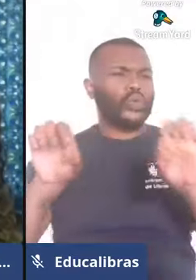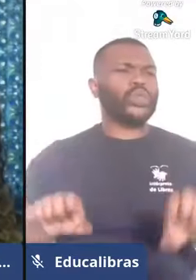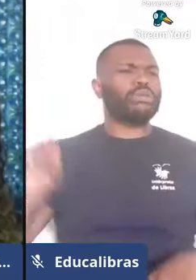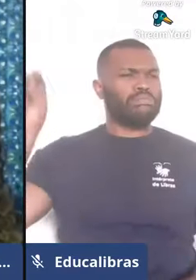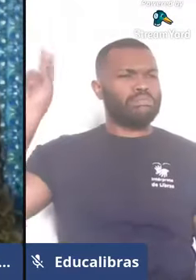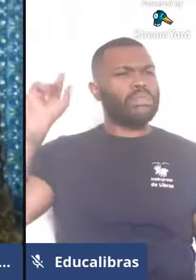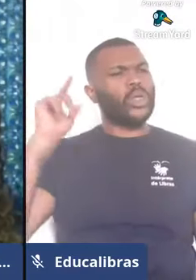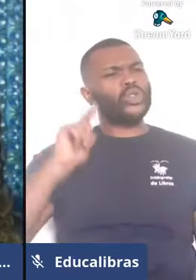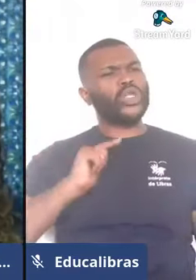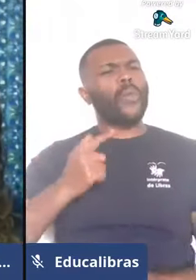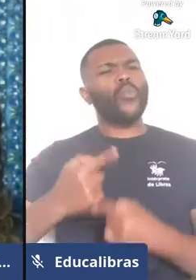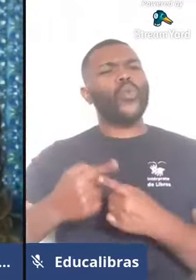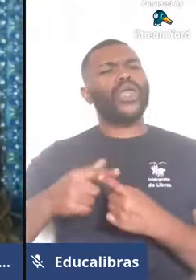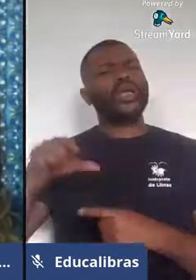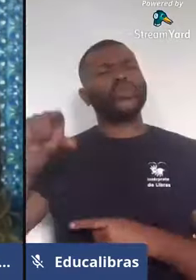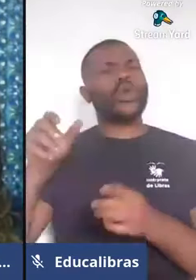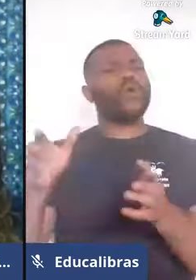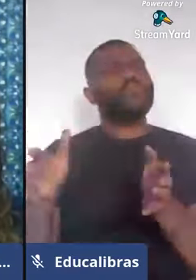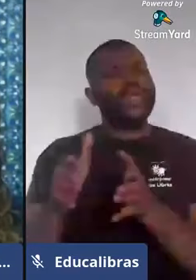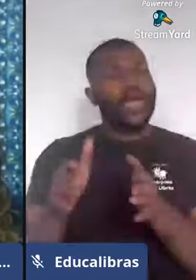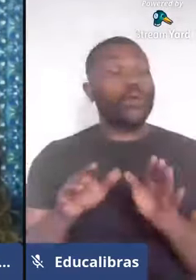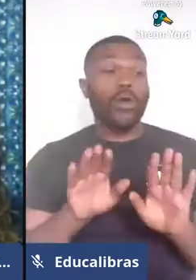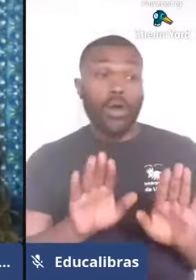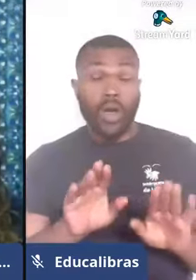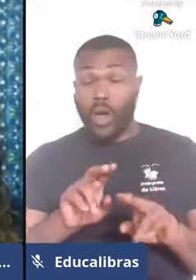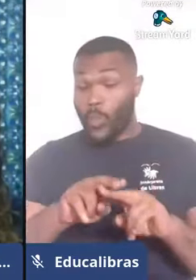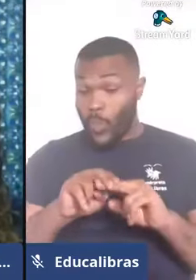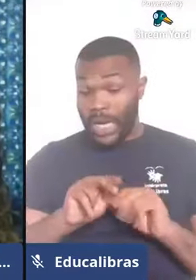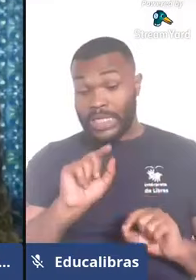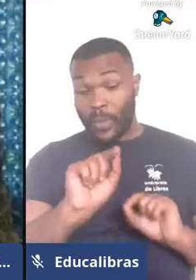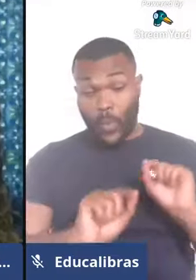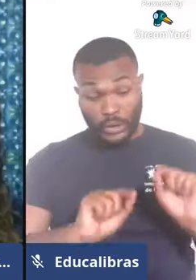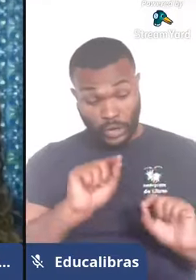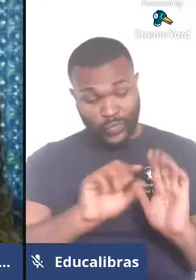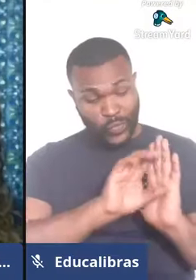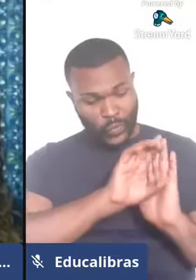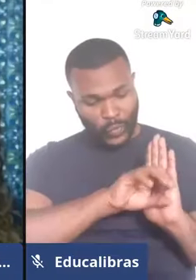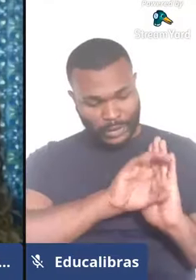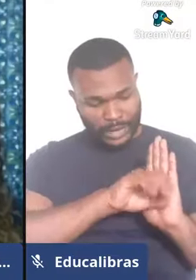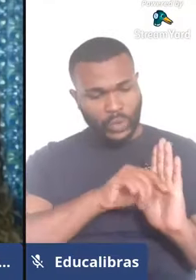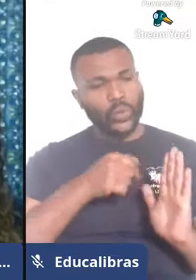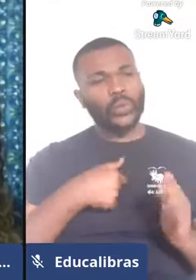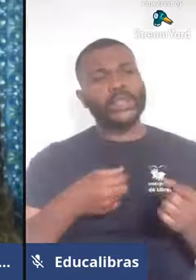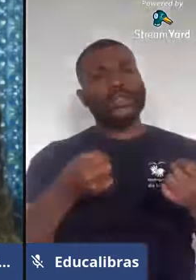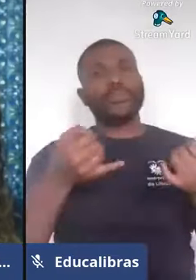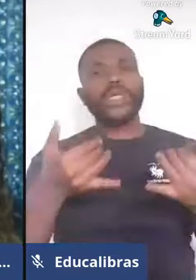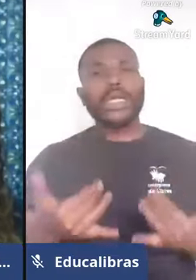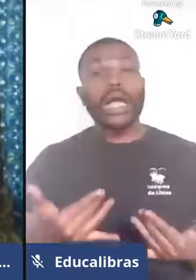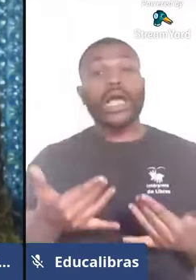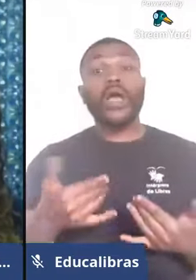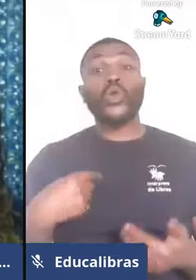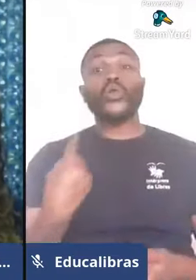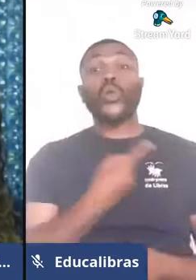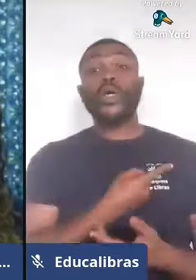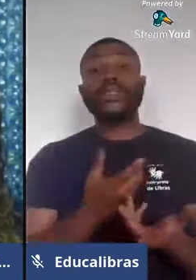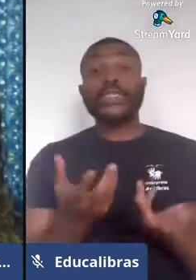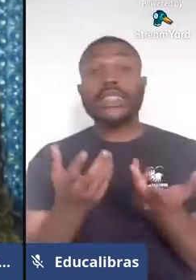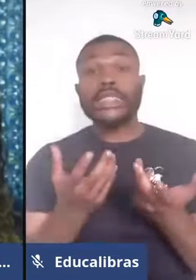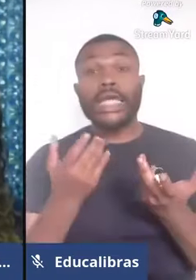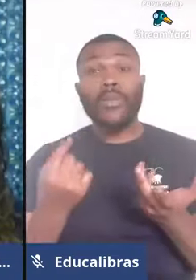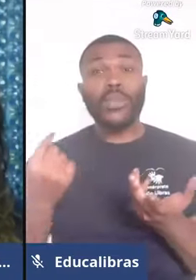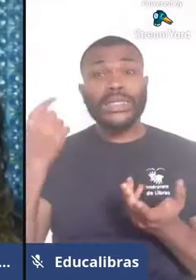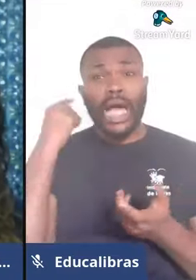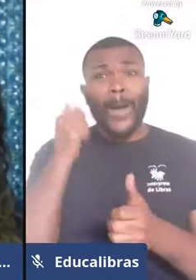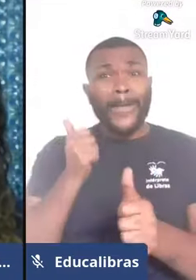um motivo até conceitual, que eu acho bacana de falar. Porque naquela época, a gente queria ficar perto do prefeito, debaixo